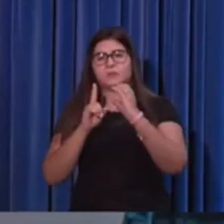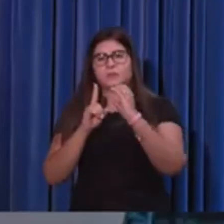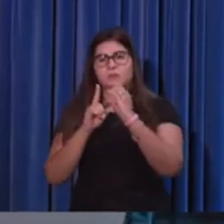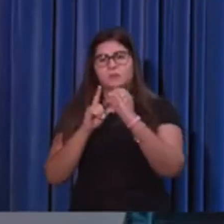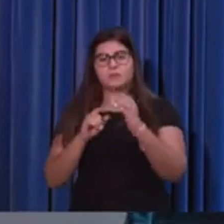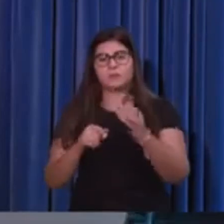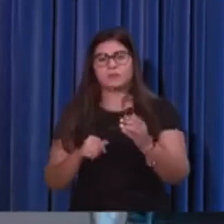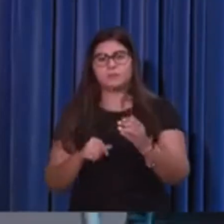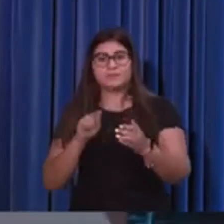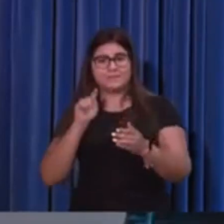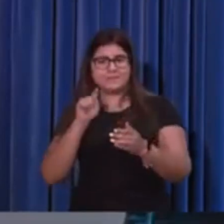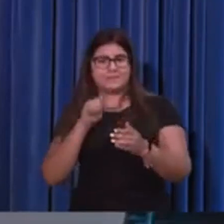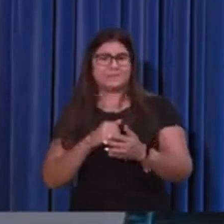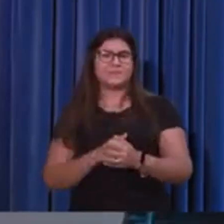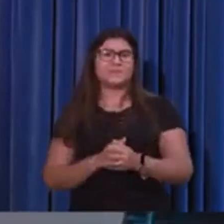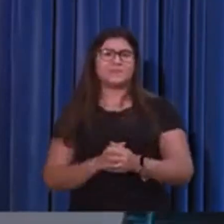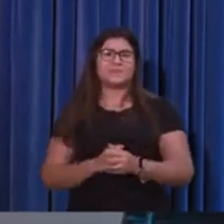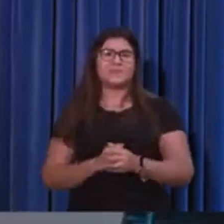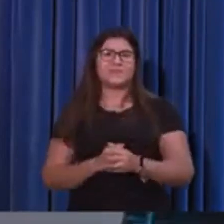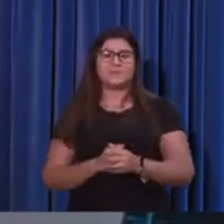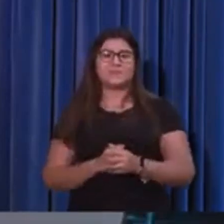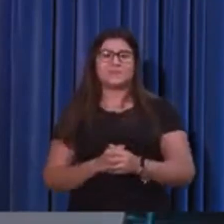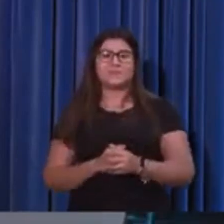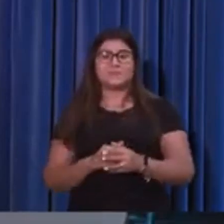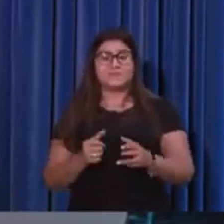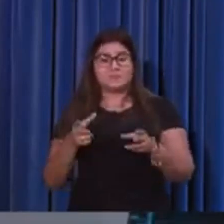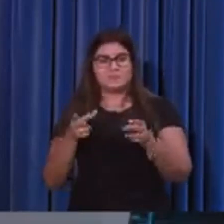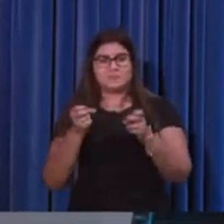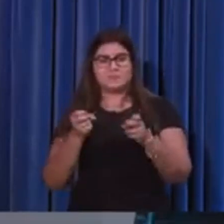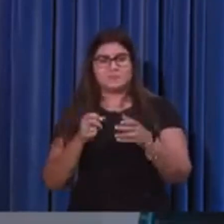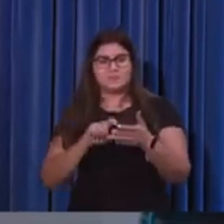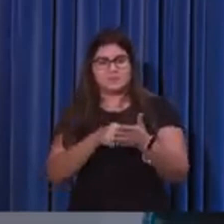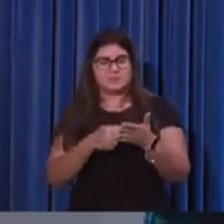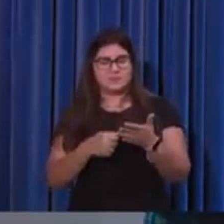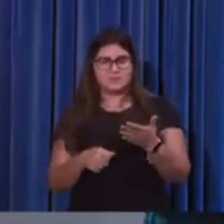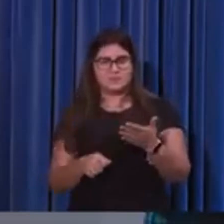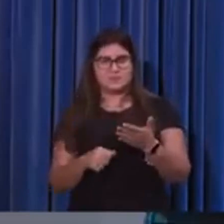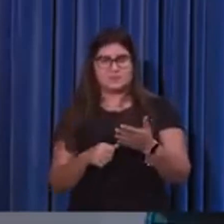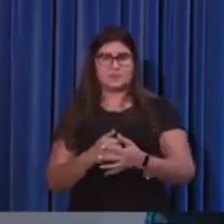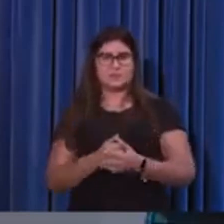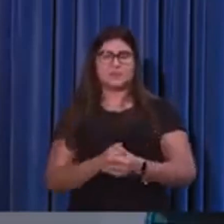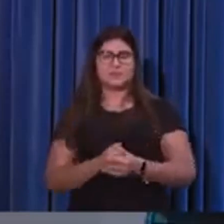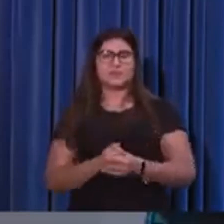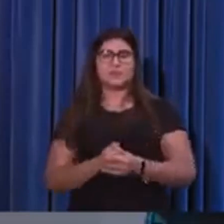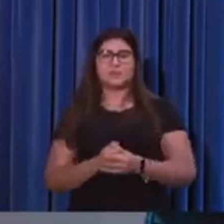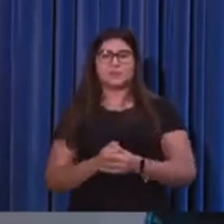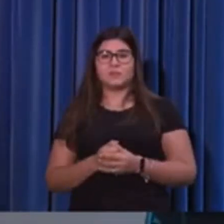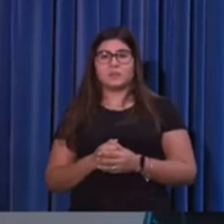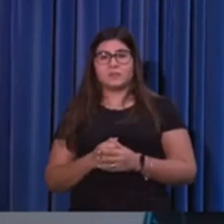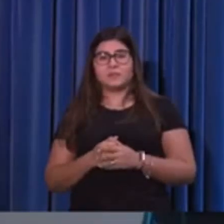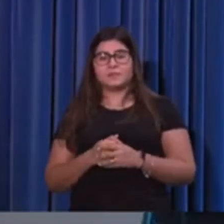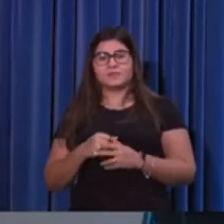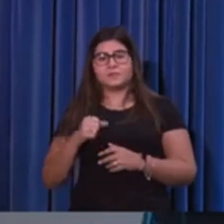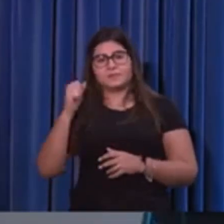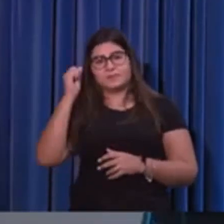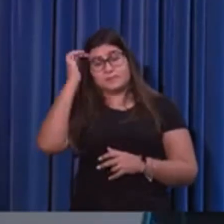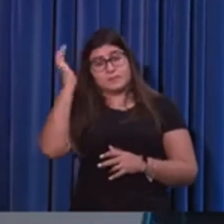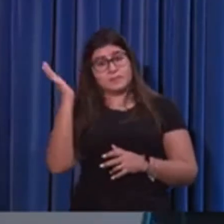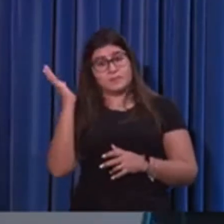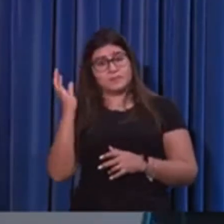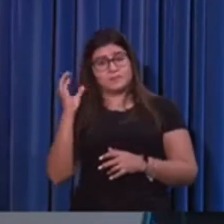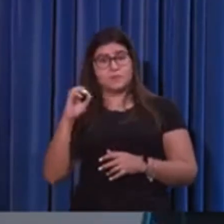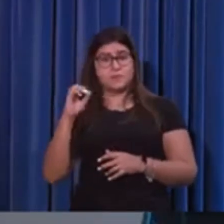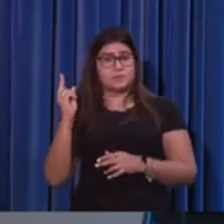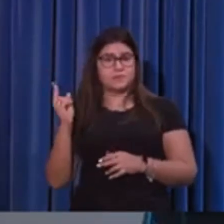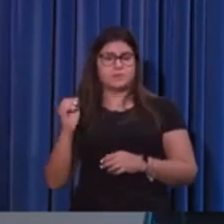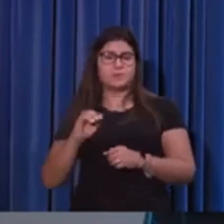logo aparece ali a opção de você se inscrever para o culto da manhã, ou da noite, da reunião da manhã ou da noite. E assim você coloca o seu